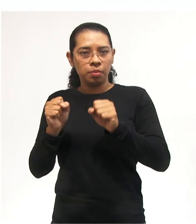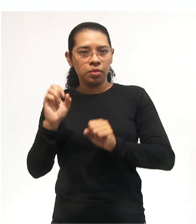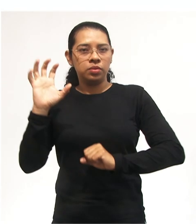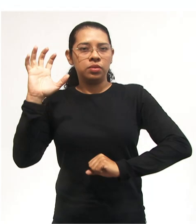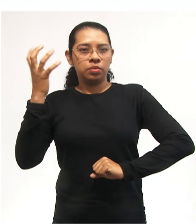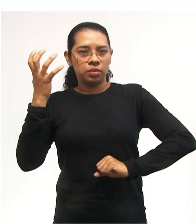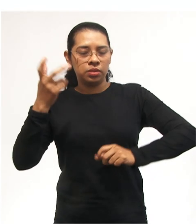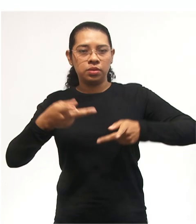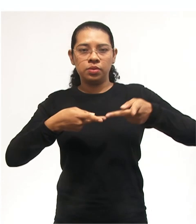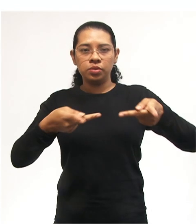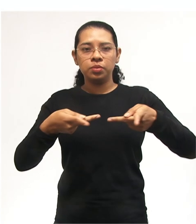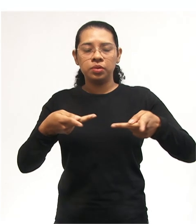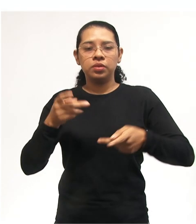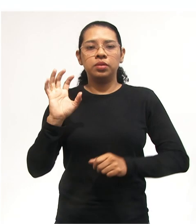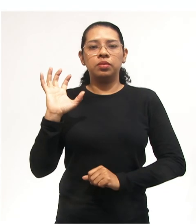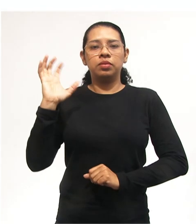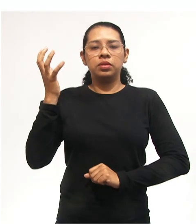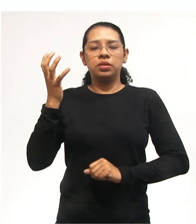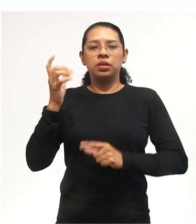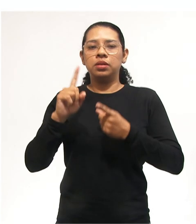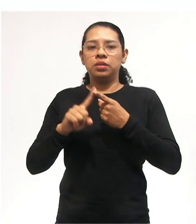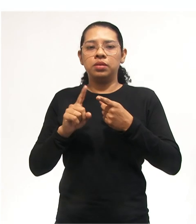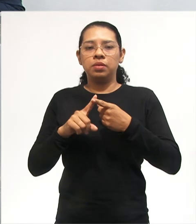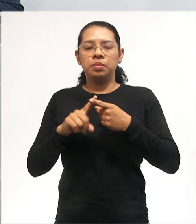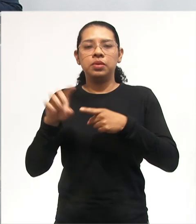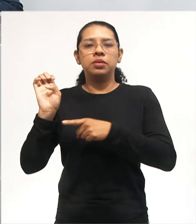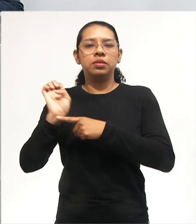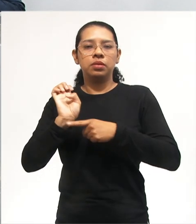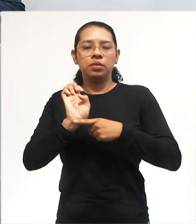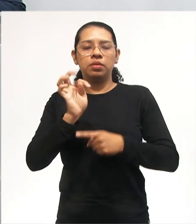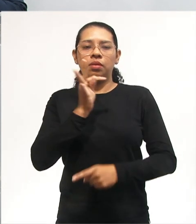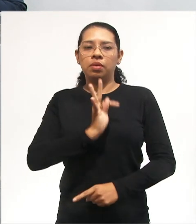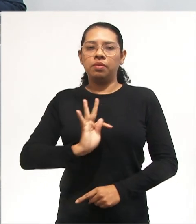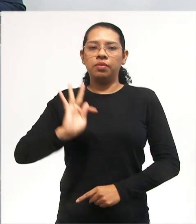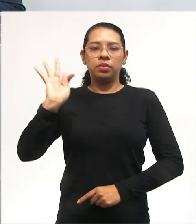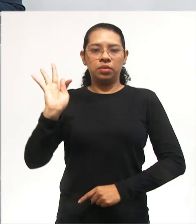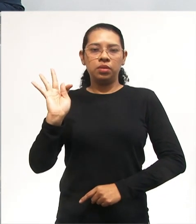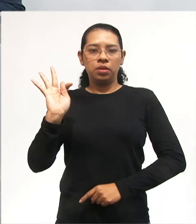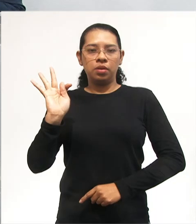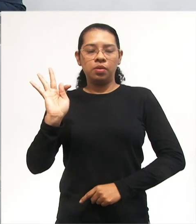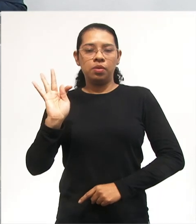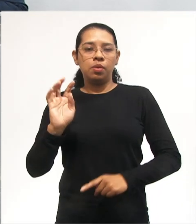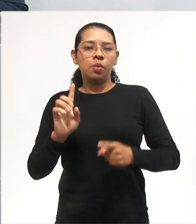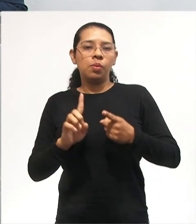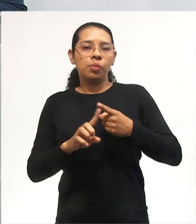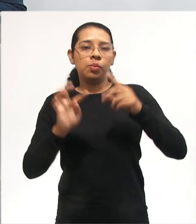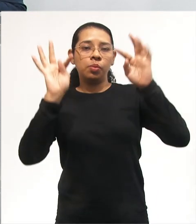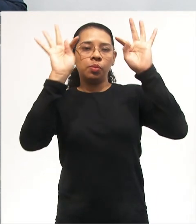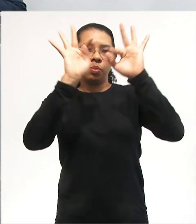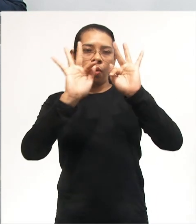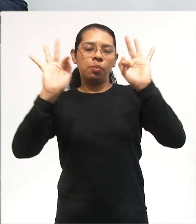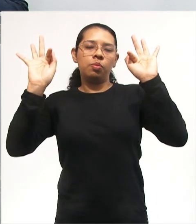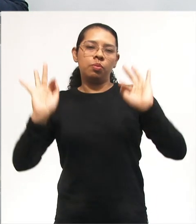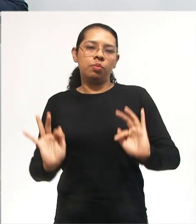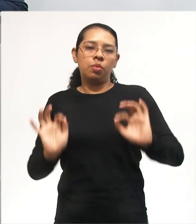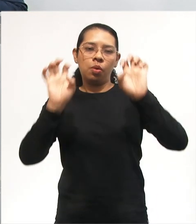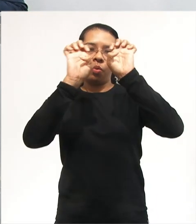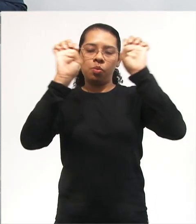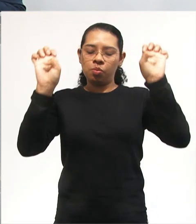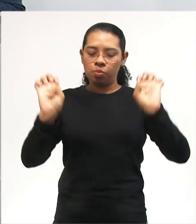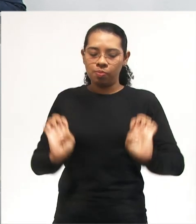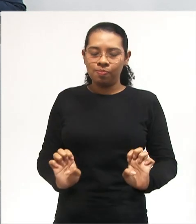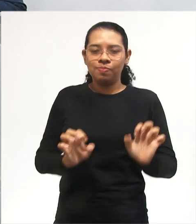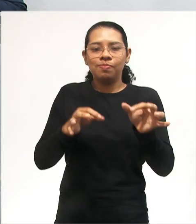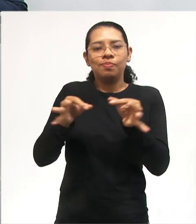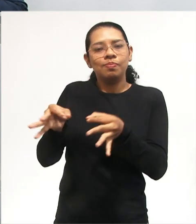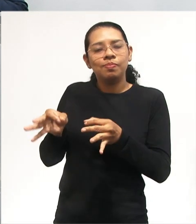âmbito federal, quanto estadual e municipal. Então, quando a gente fala de infraestrutura, a gente está falando de universidades, de centros de